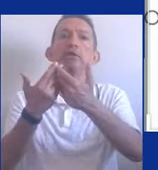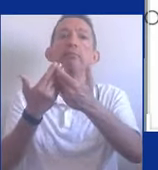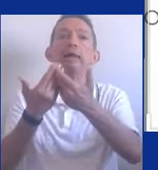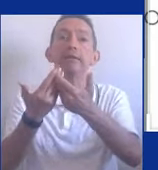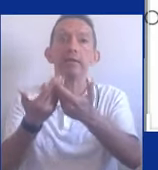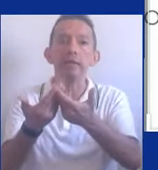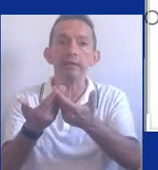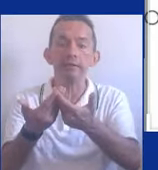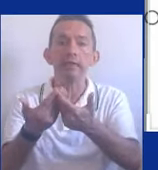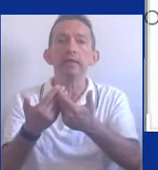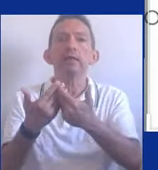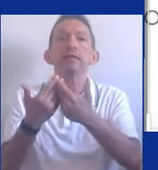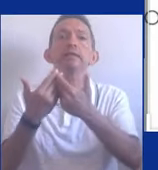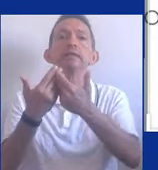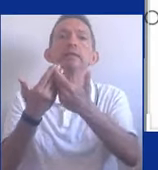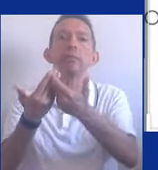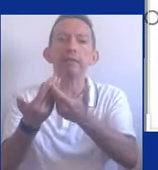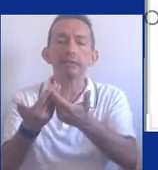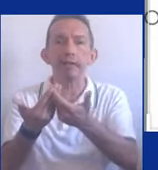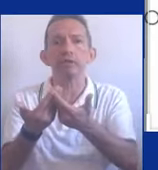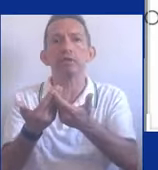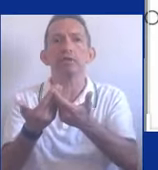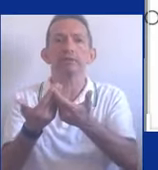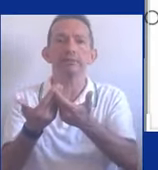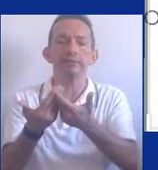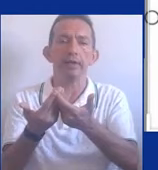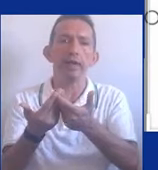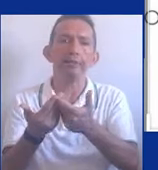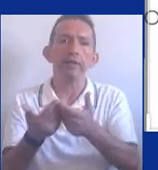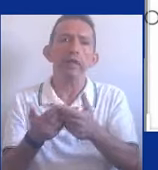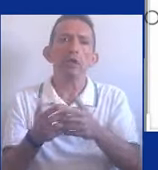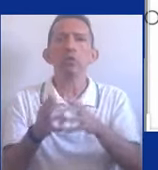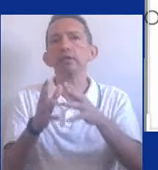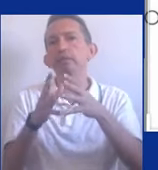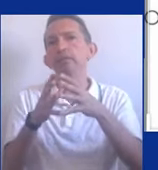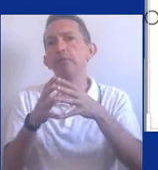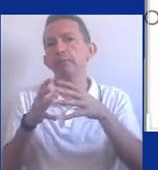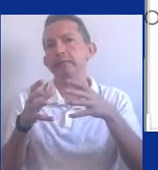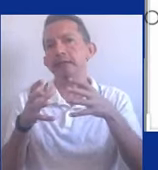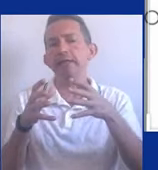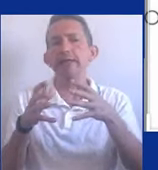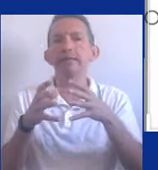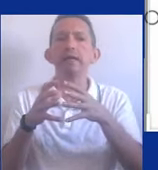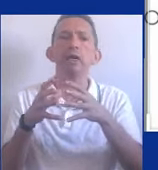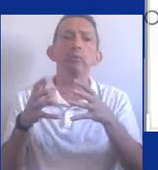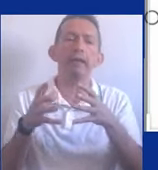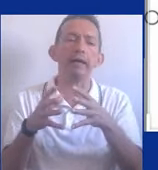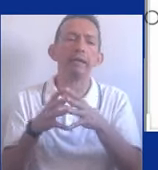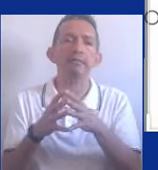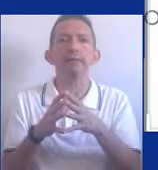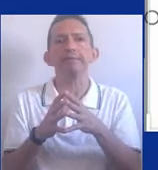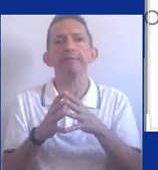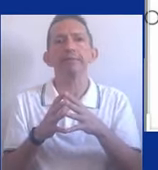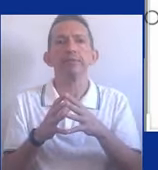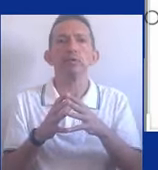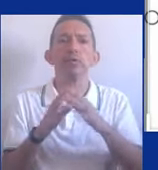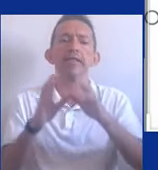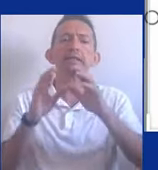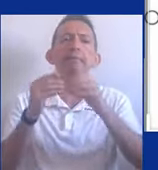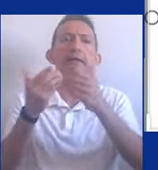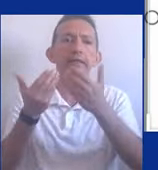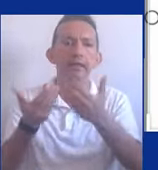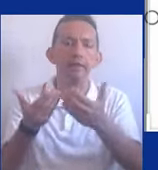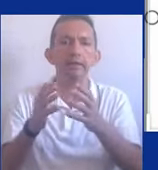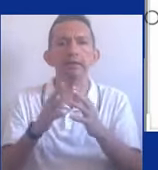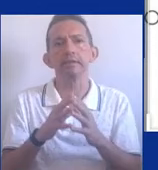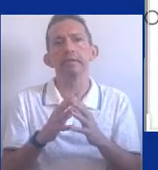chama também de matriz citoplasmática, tá? Quando a gente for pensar nesse hialoplasma, ou